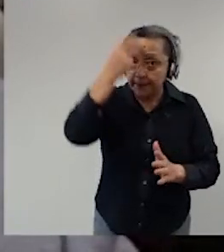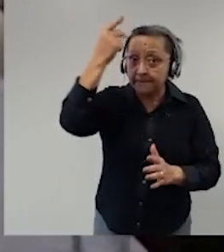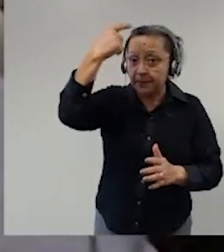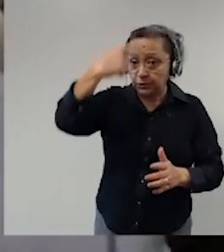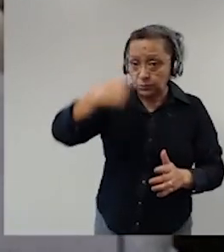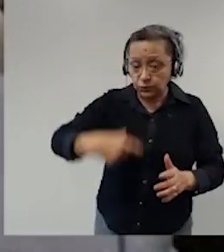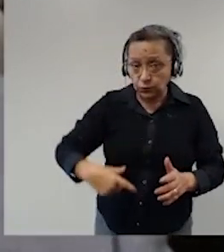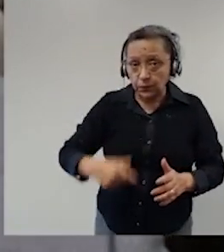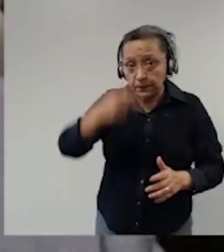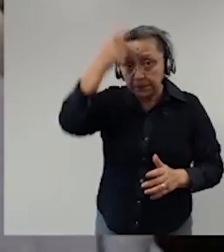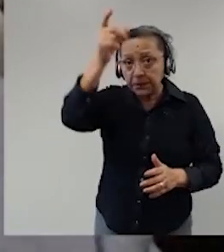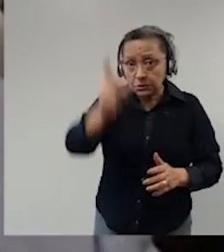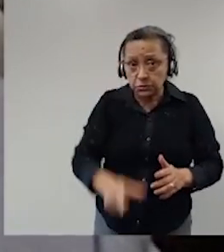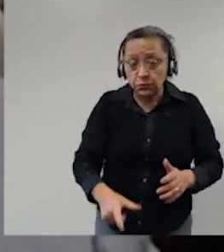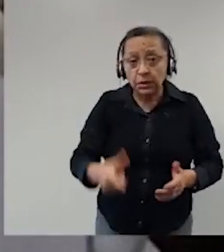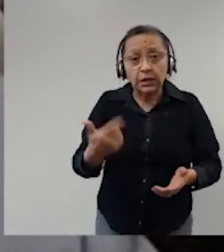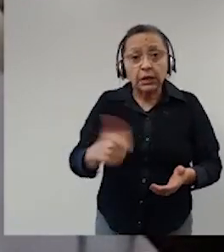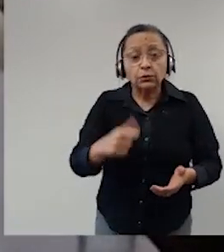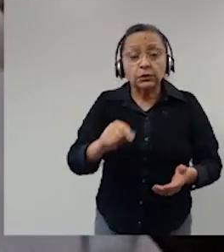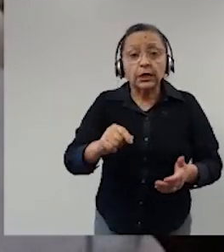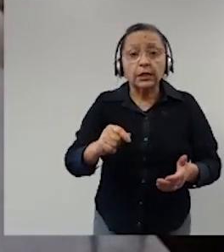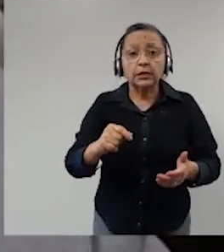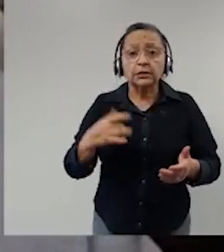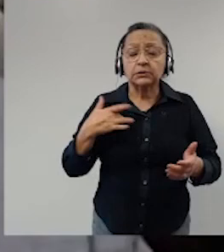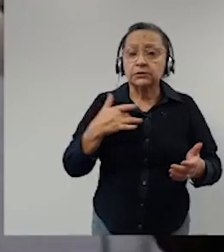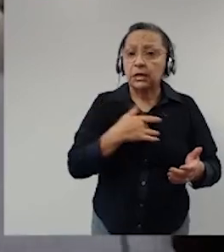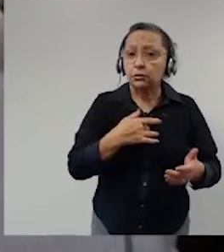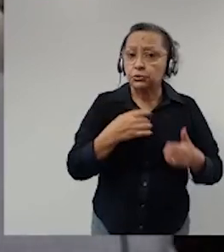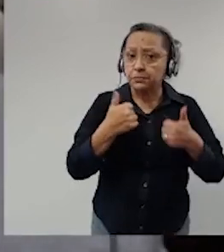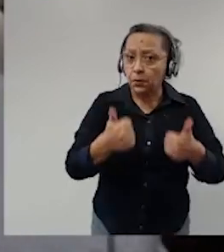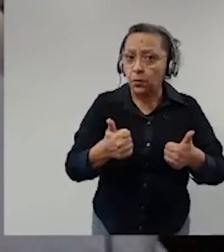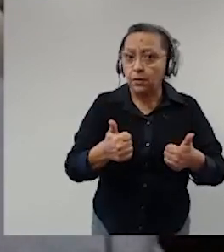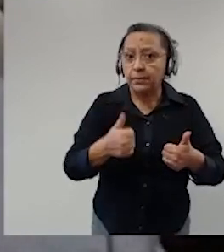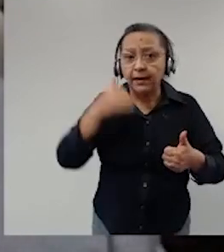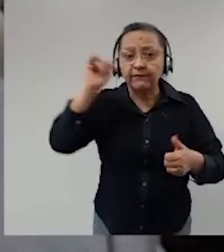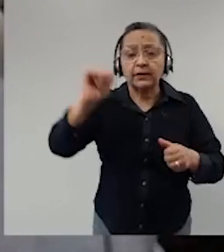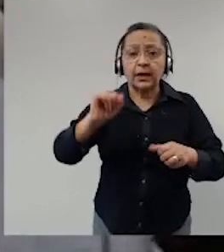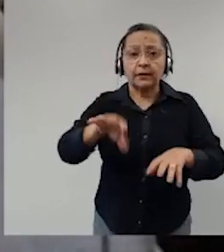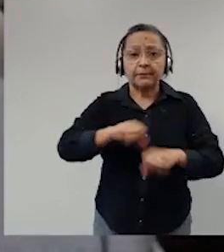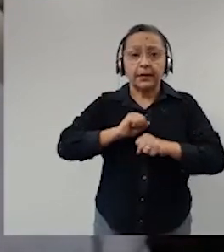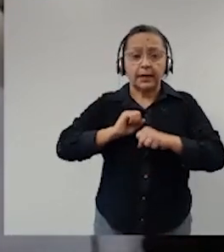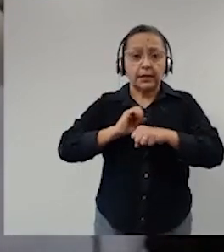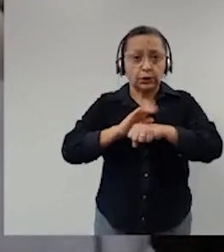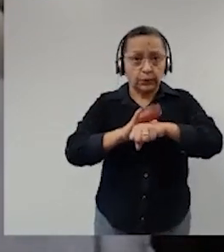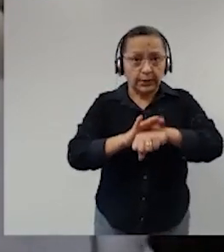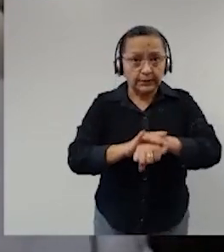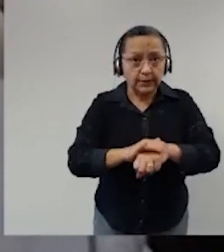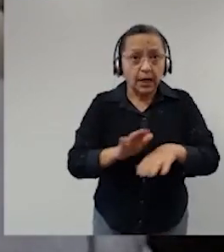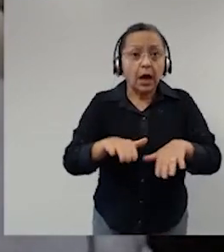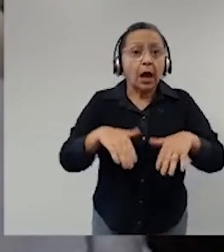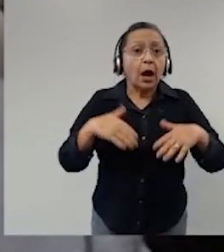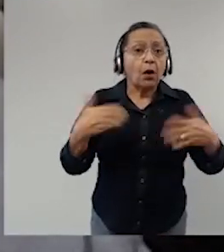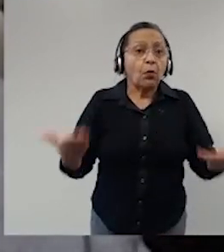suficiente para impedir que ela adoeça, né? A vacina contra fake news é a